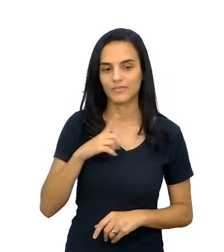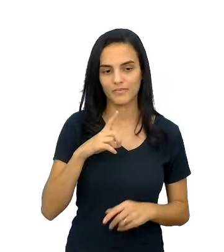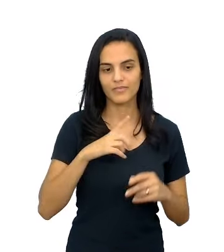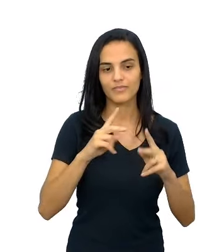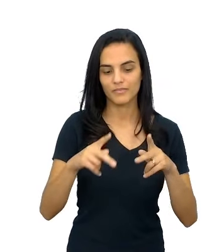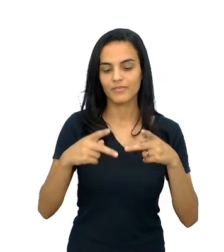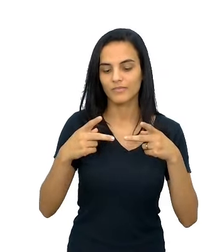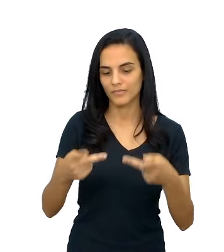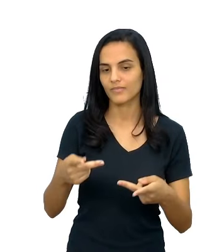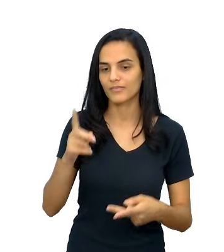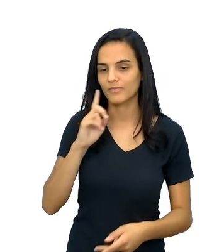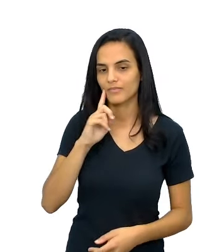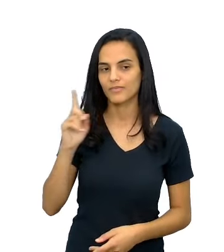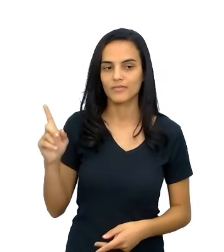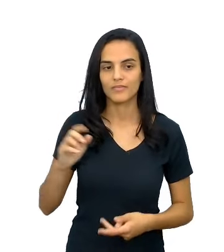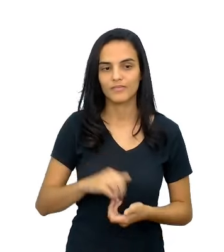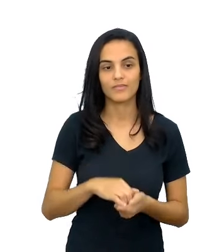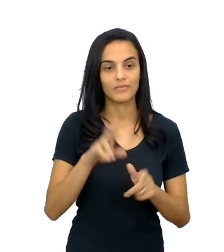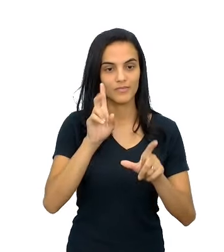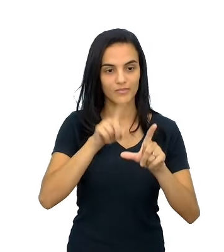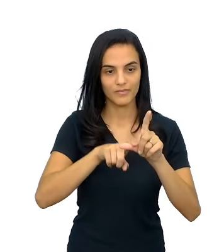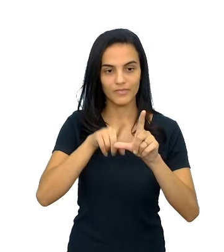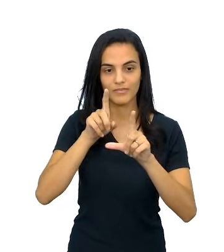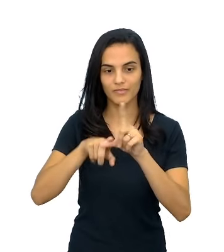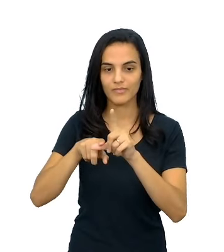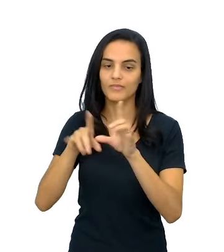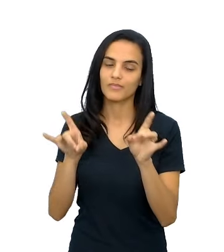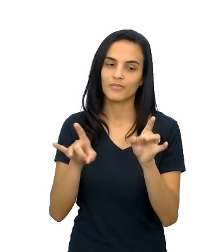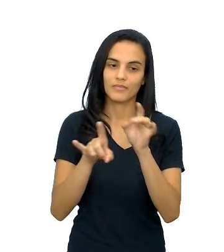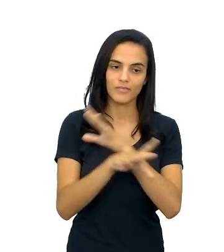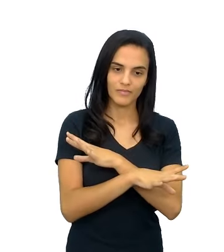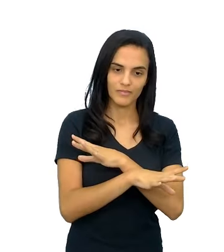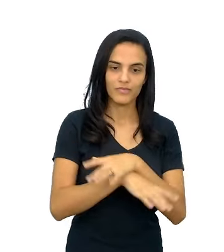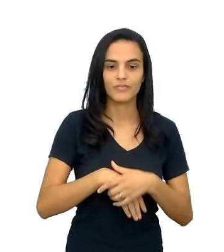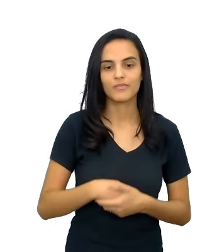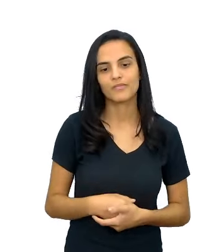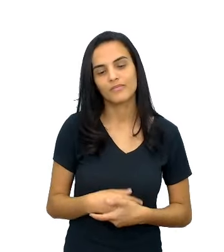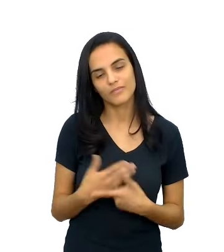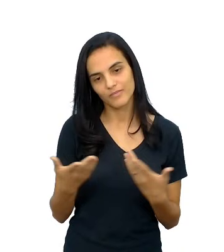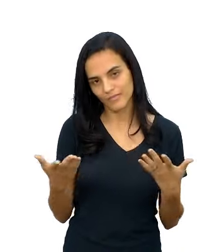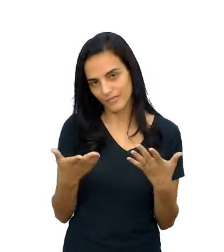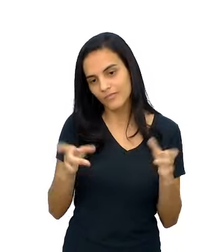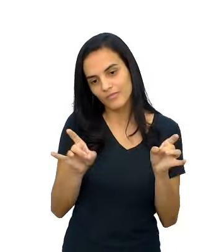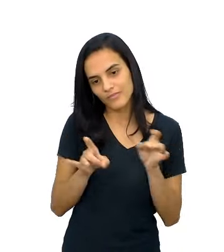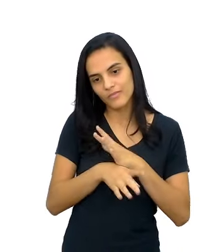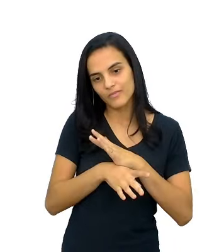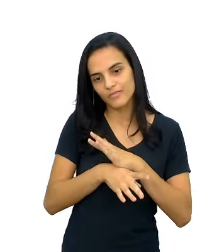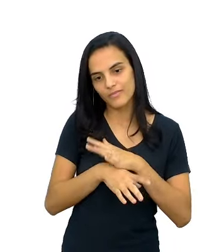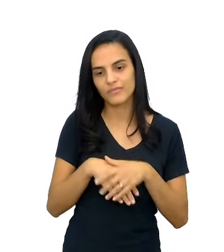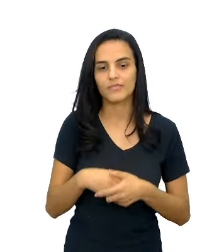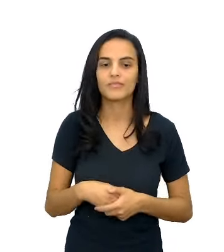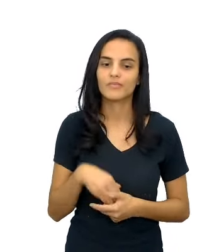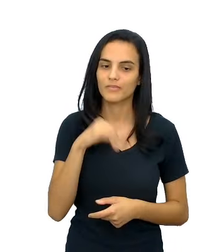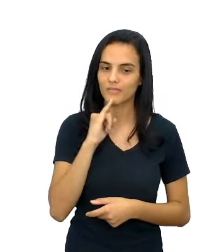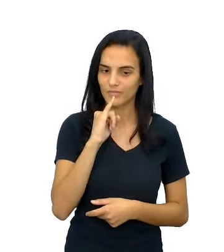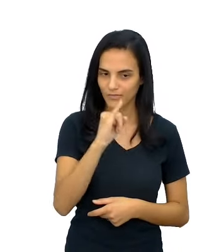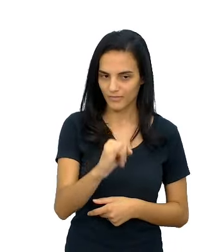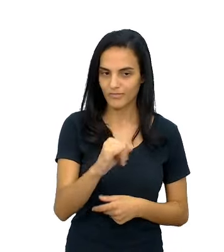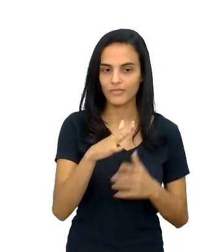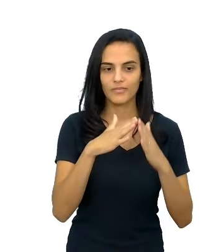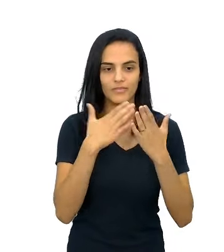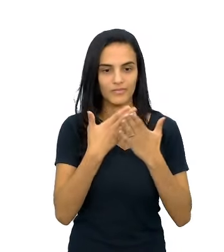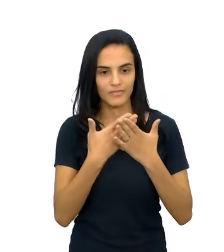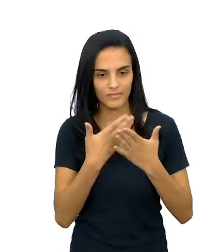link, as referências. Eu acabo aqui, vou fechando, dizendo: